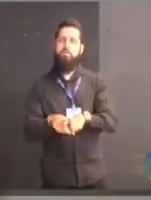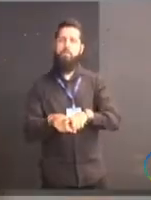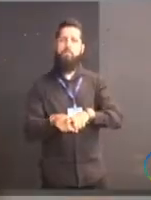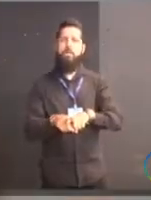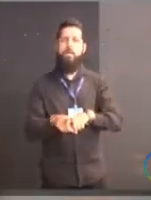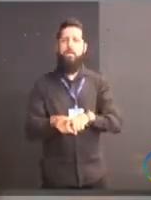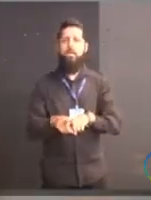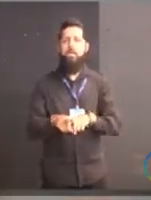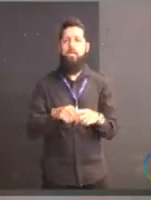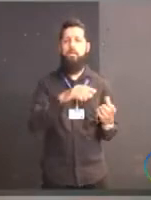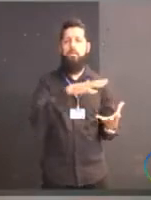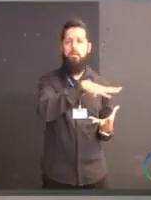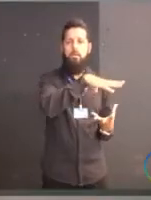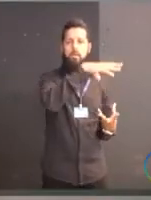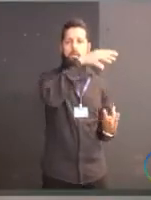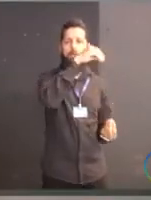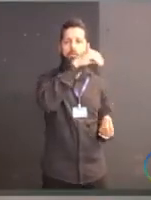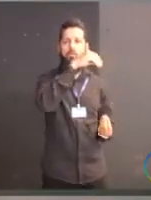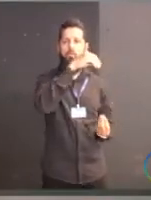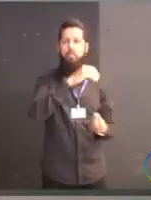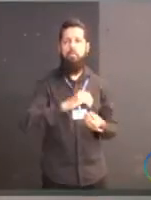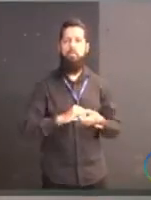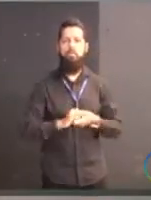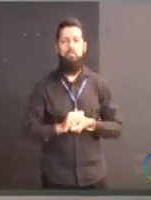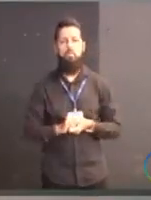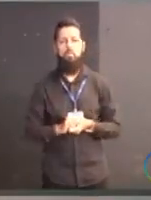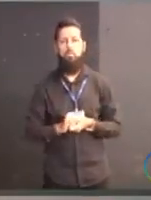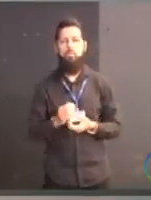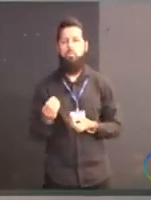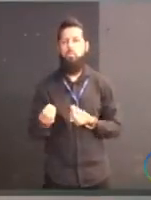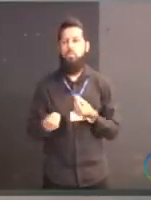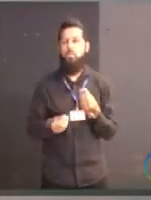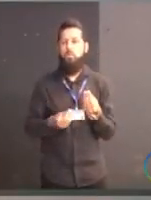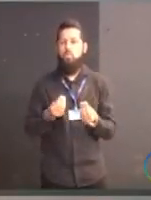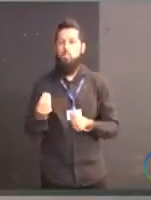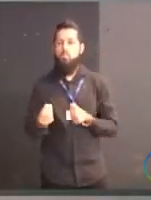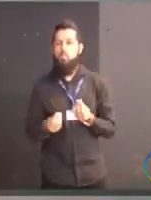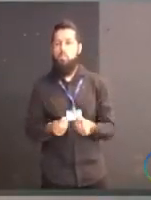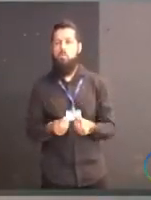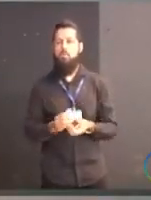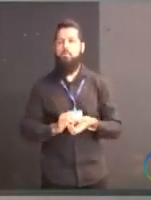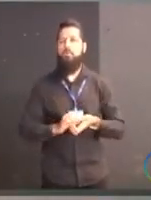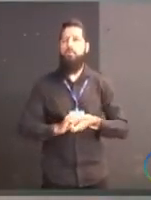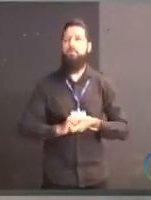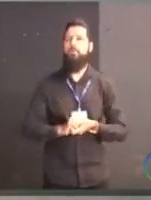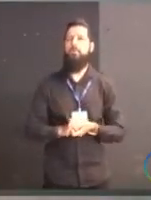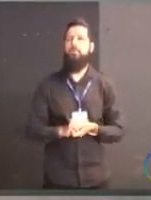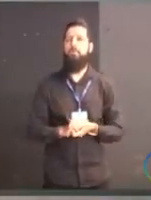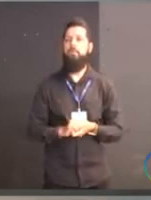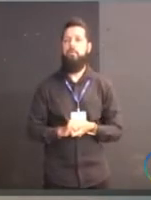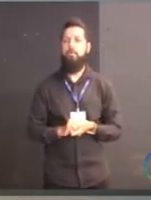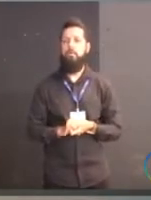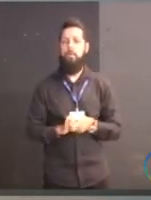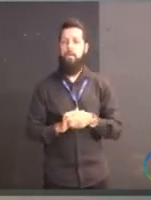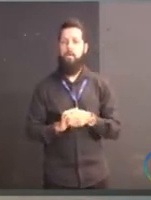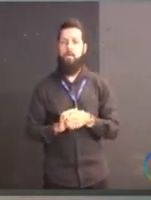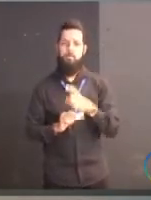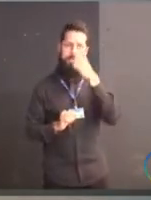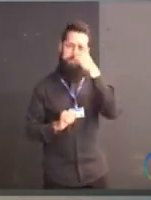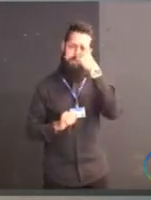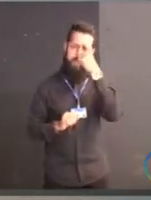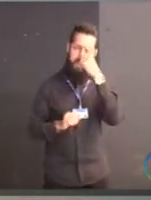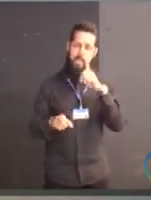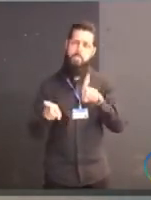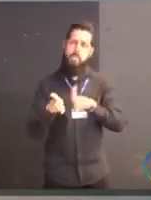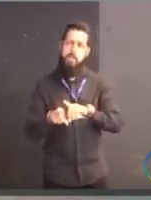como Buda, como Zoroastro, como aqueles outros grandes instrutores da Índia, da Grécia,